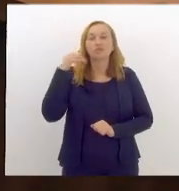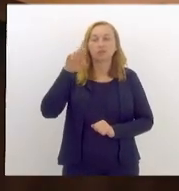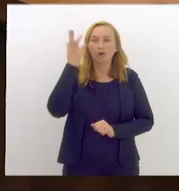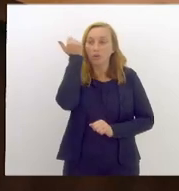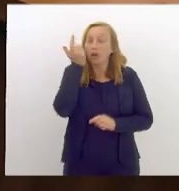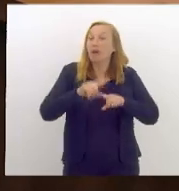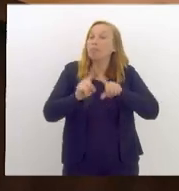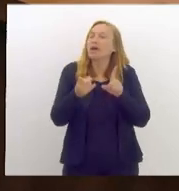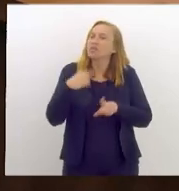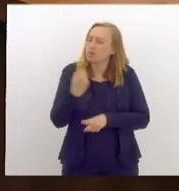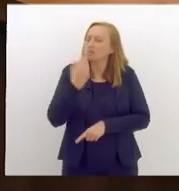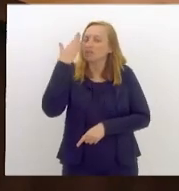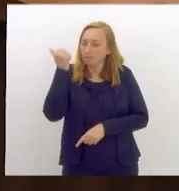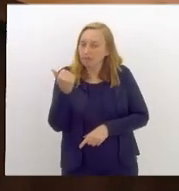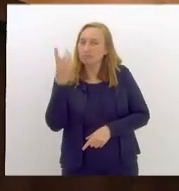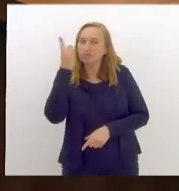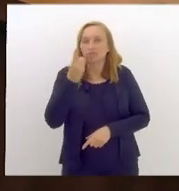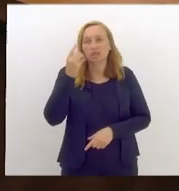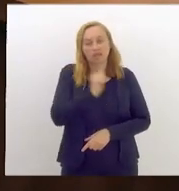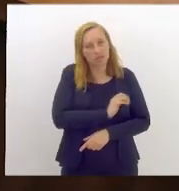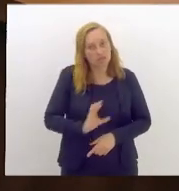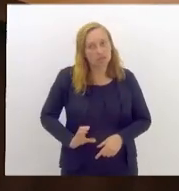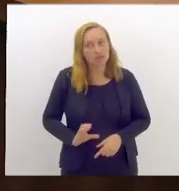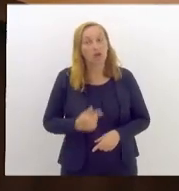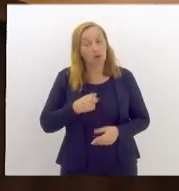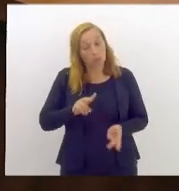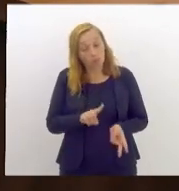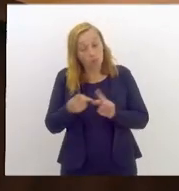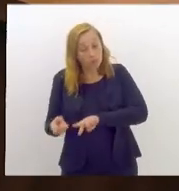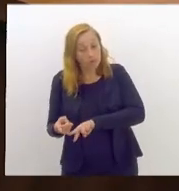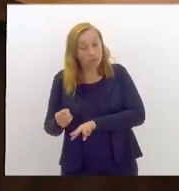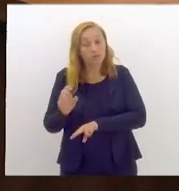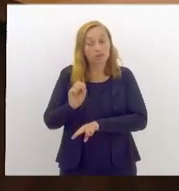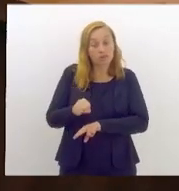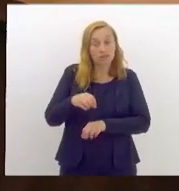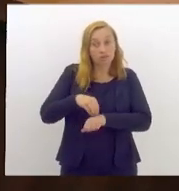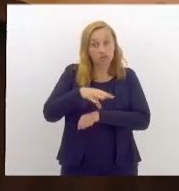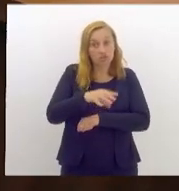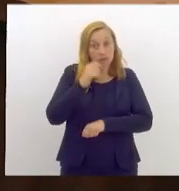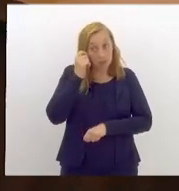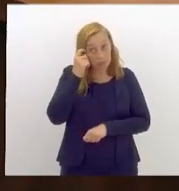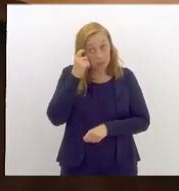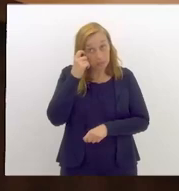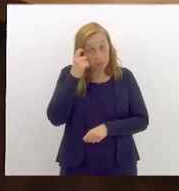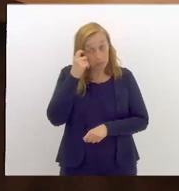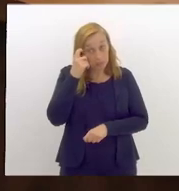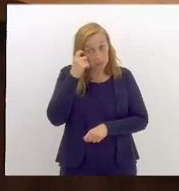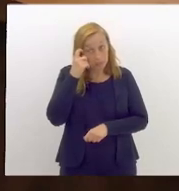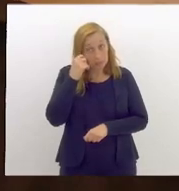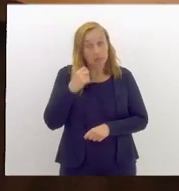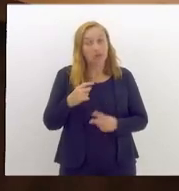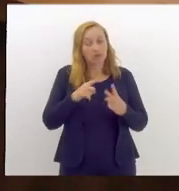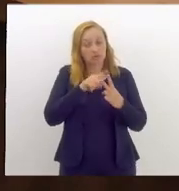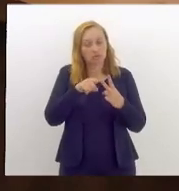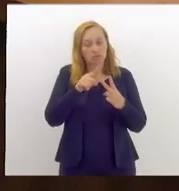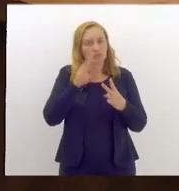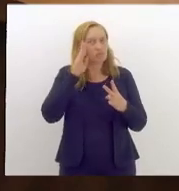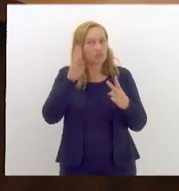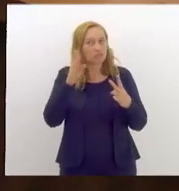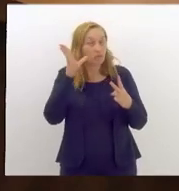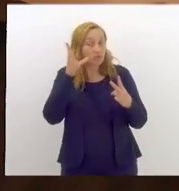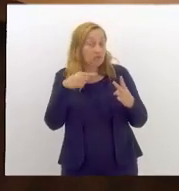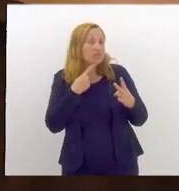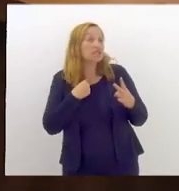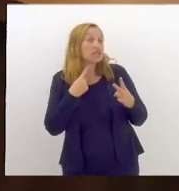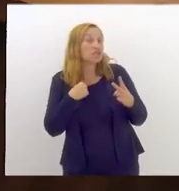mas nós sabemos Deputado André celiano e eu encaminho favorávelmente ao destaque quais são as duas principais intenções